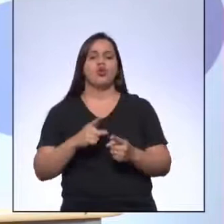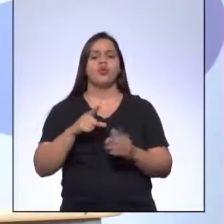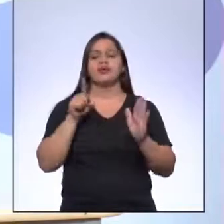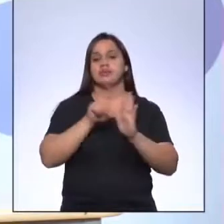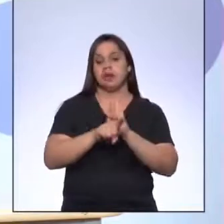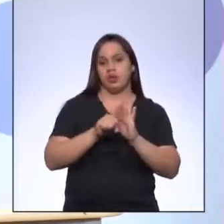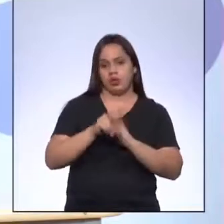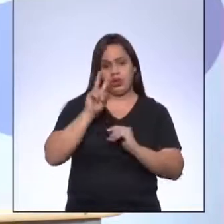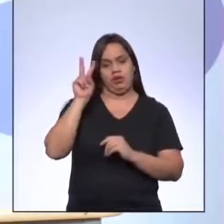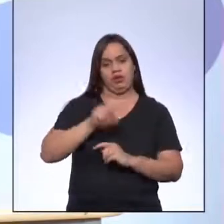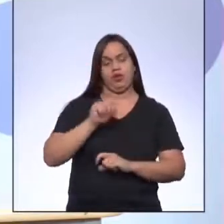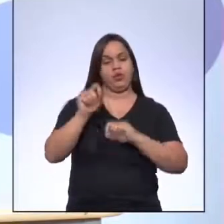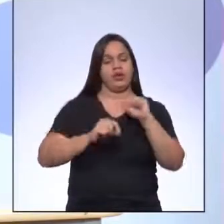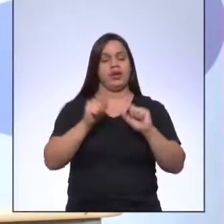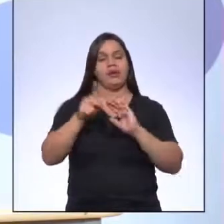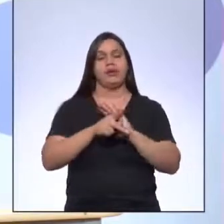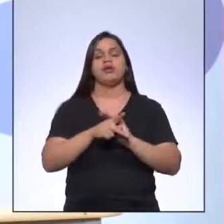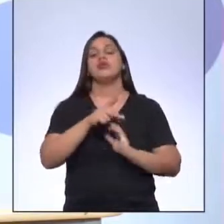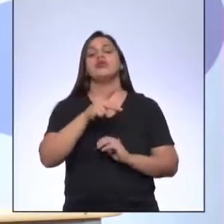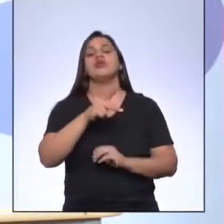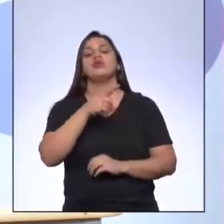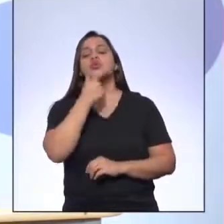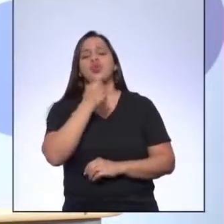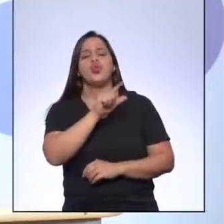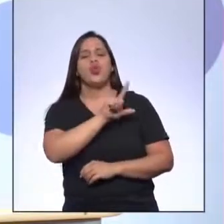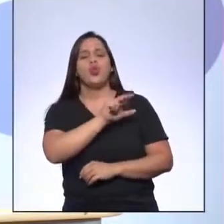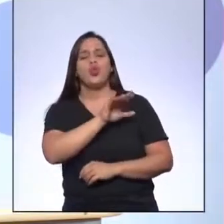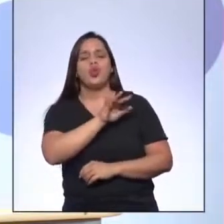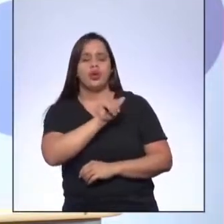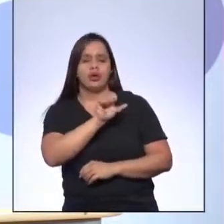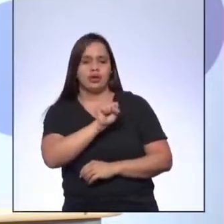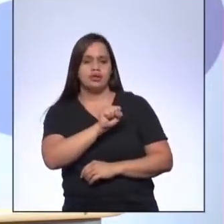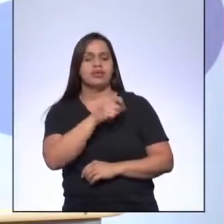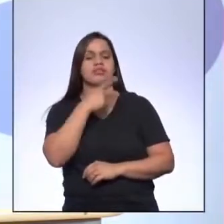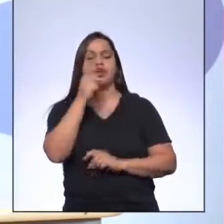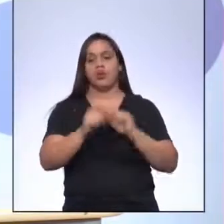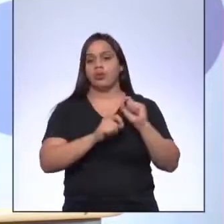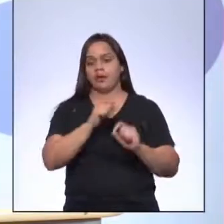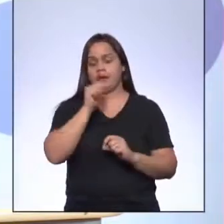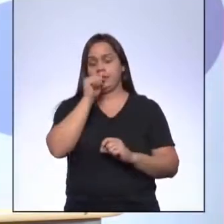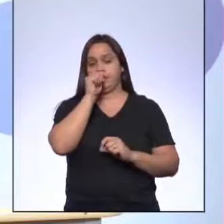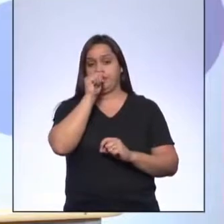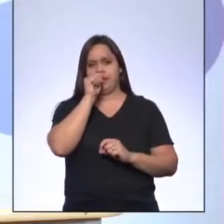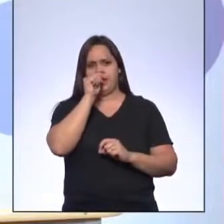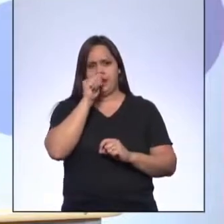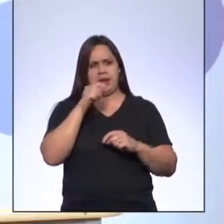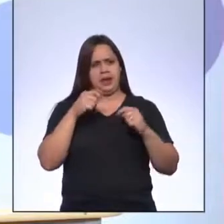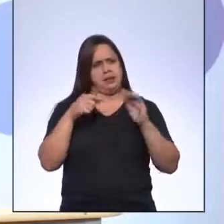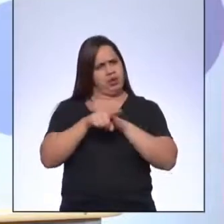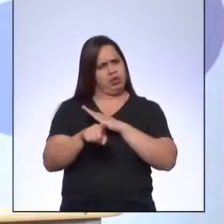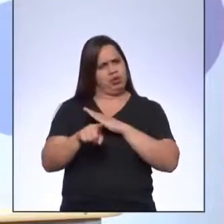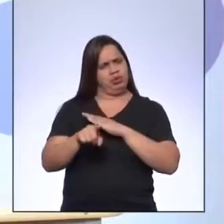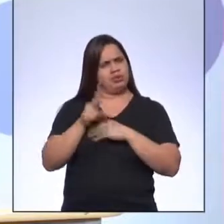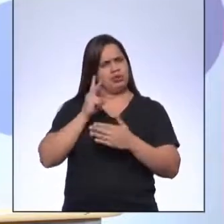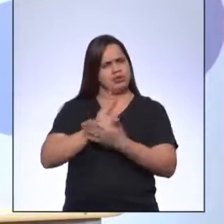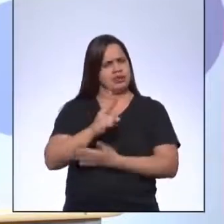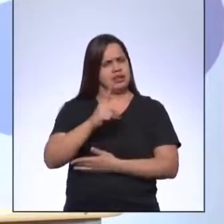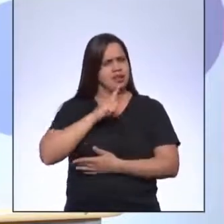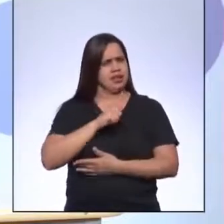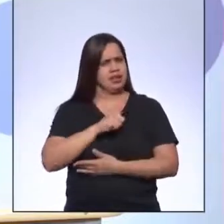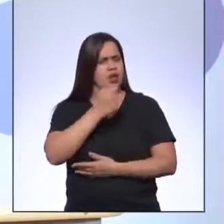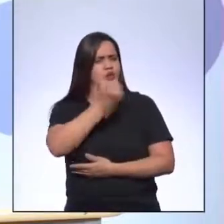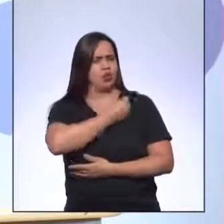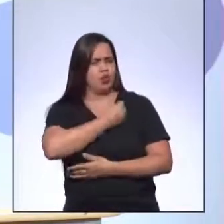perguntas que eu peguei aqui foi do Lucas é tem sempre que ter um número negativo em